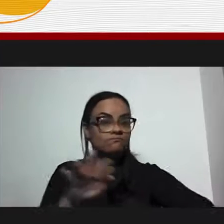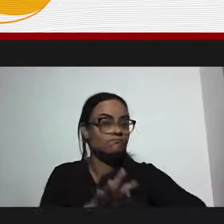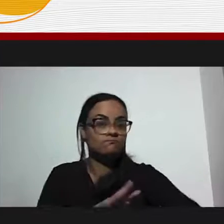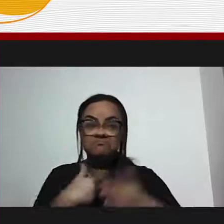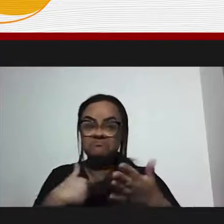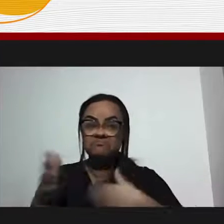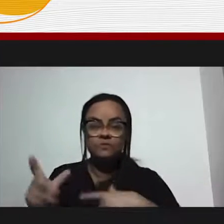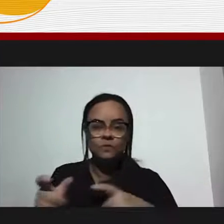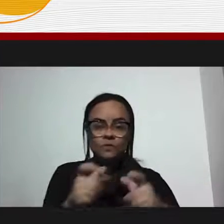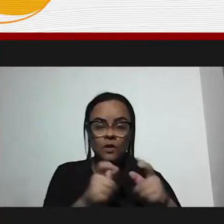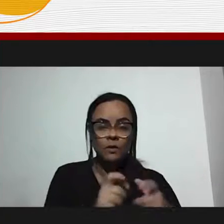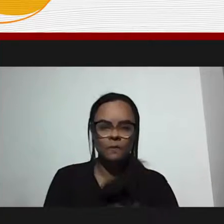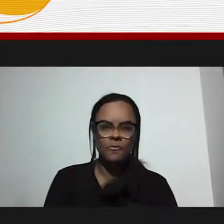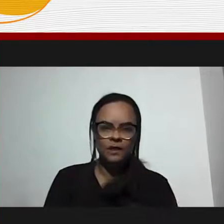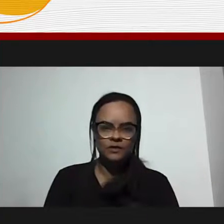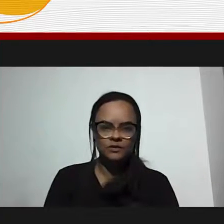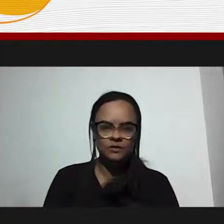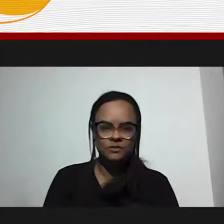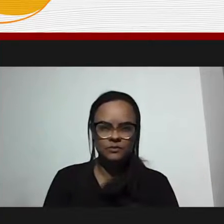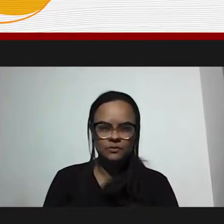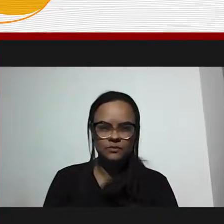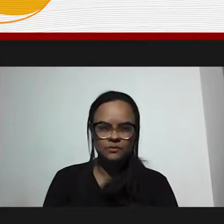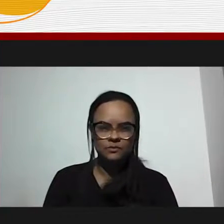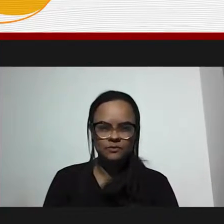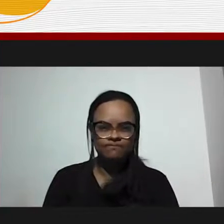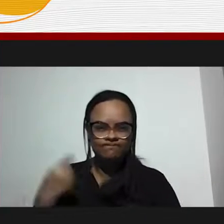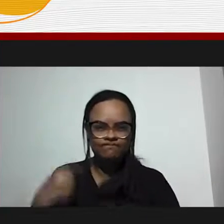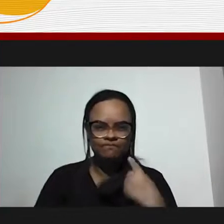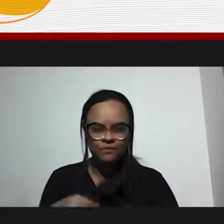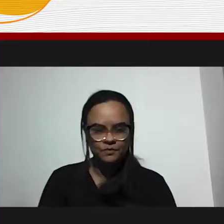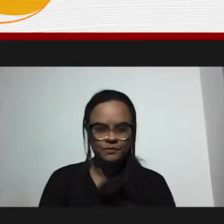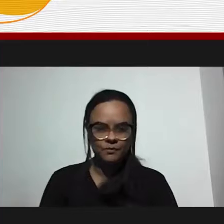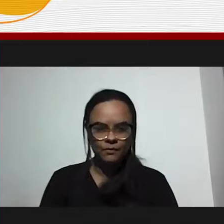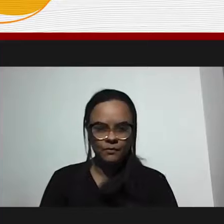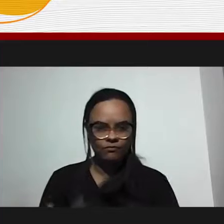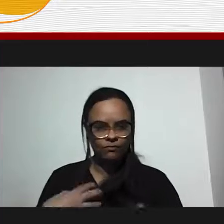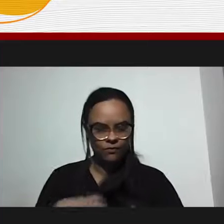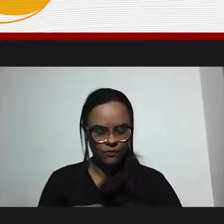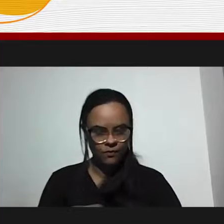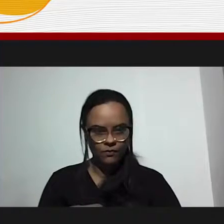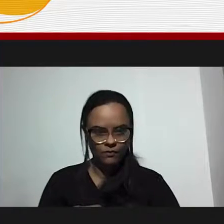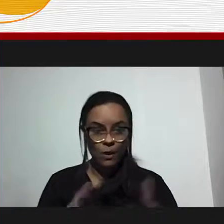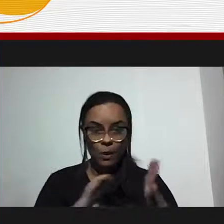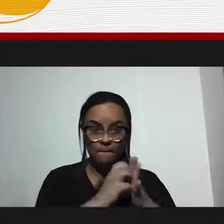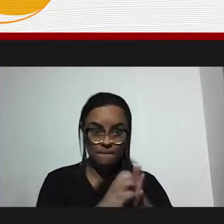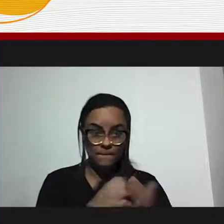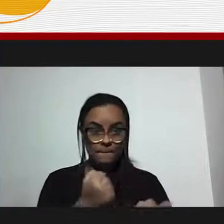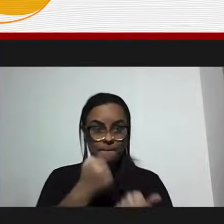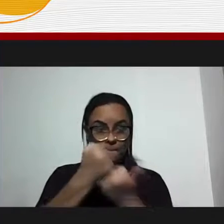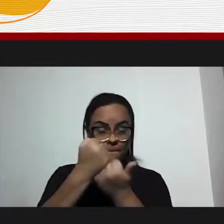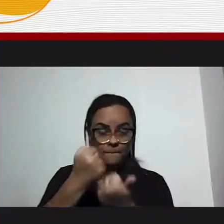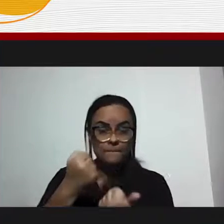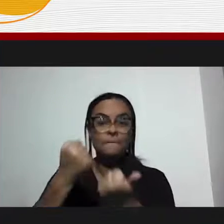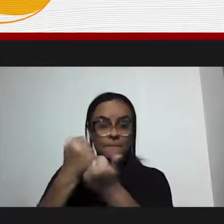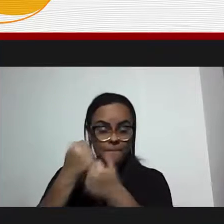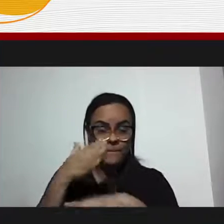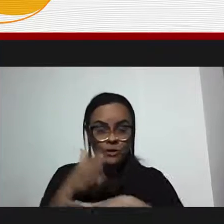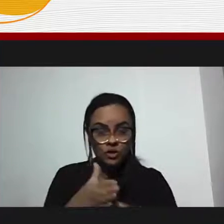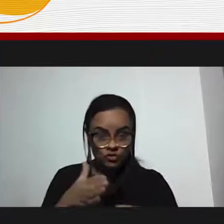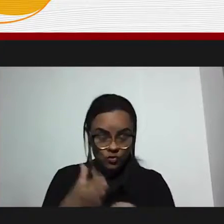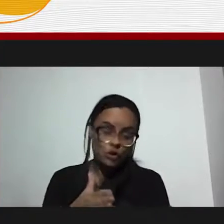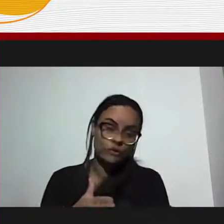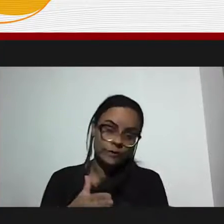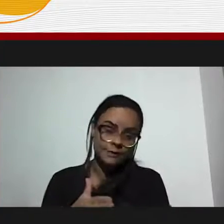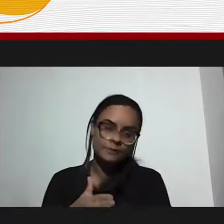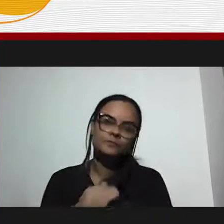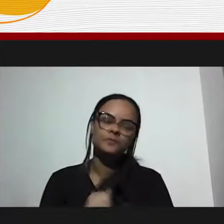imaginários, inclusive os espaços políticos. E, nesse sentido, o partido vem apoiando a participação das pessoas